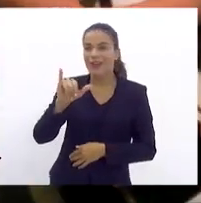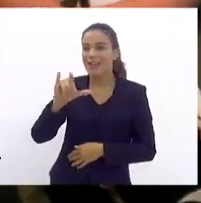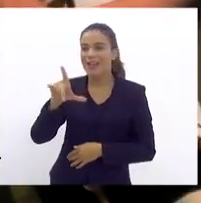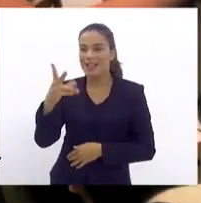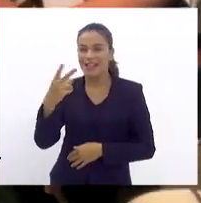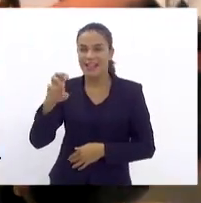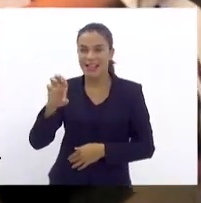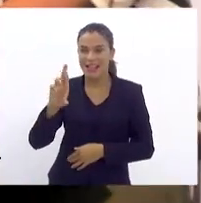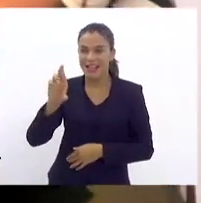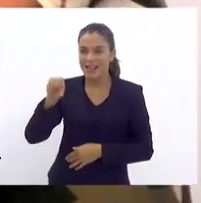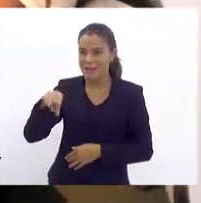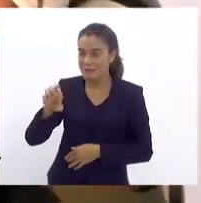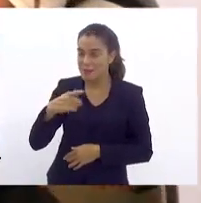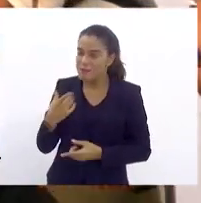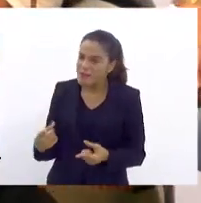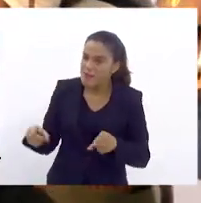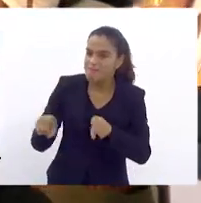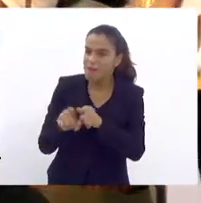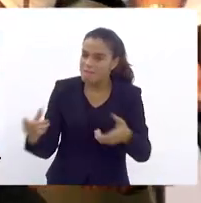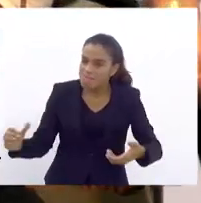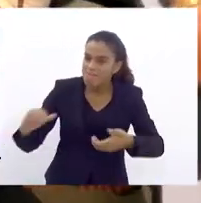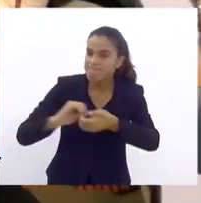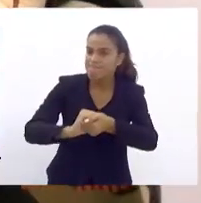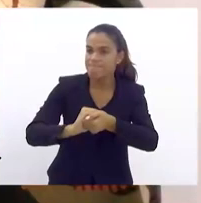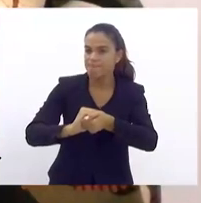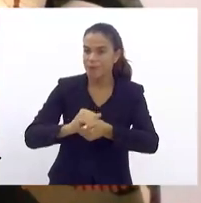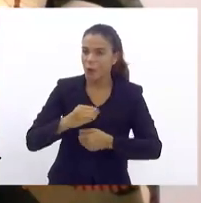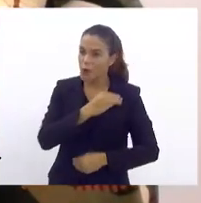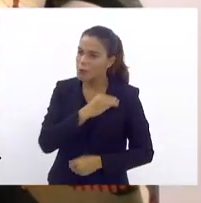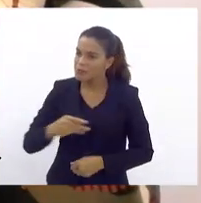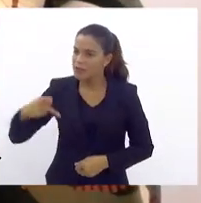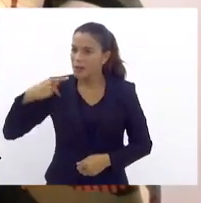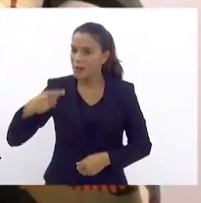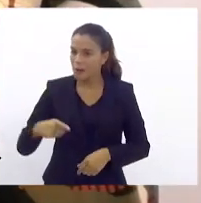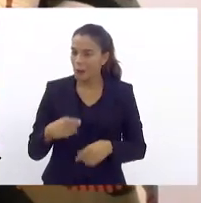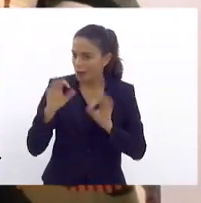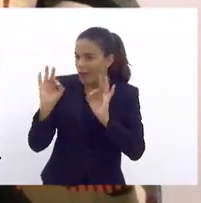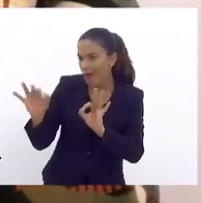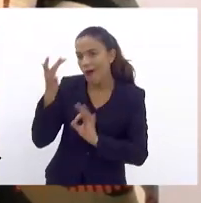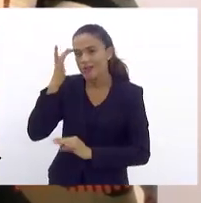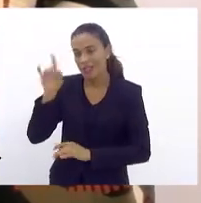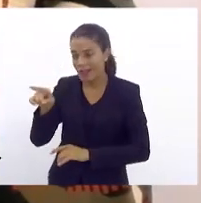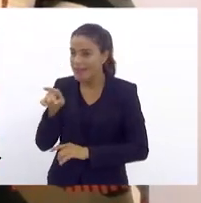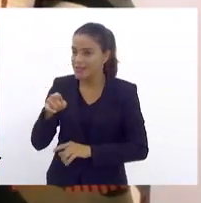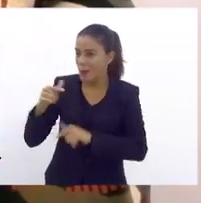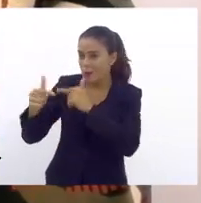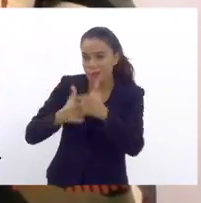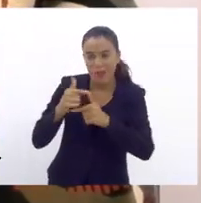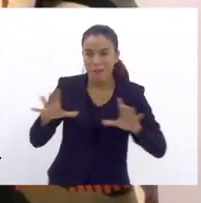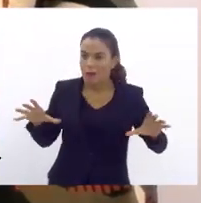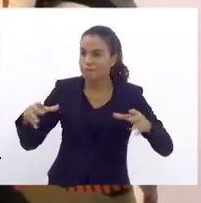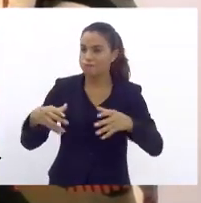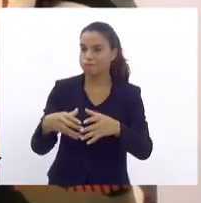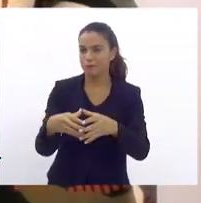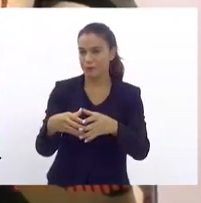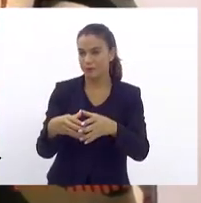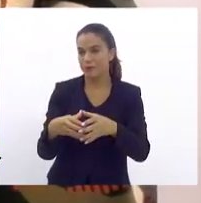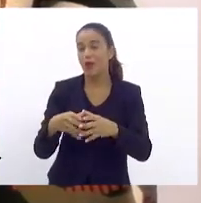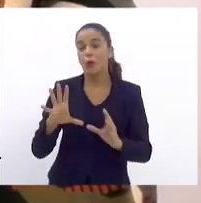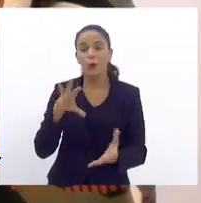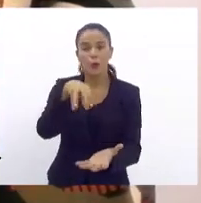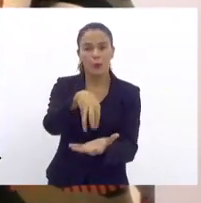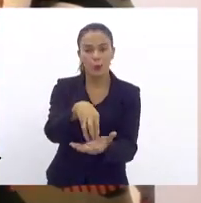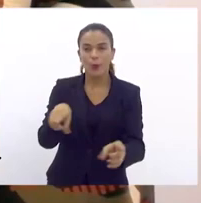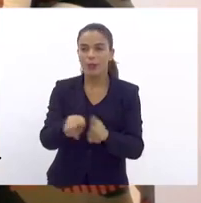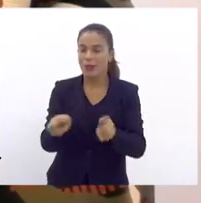alerj eu acho que a gente tem que unir força junto com o judiciário público que eu acho que é isso acho que é uma demanda de todos e aí o nosso núcleo